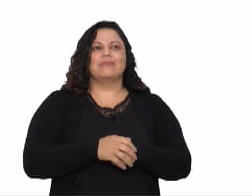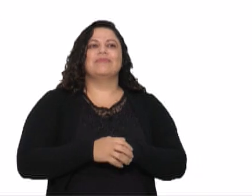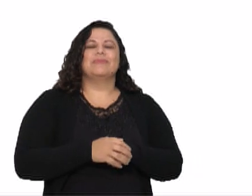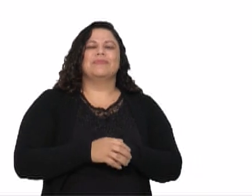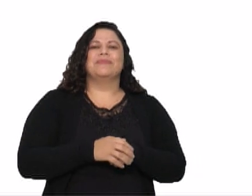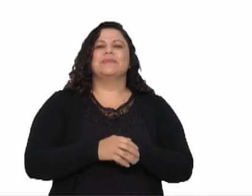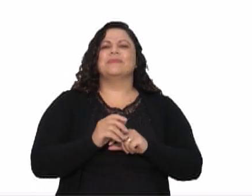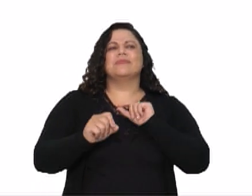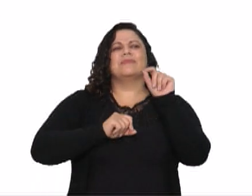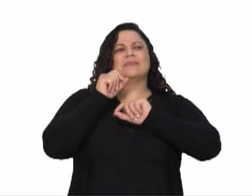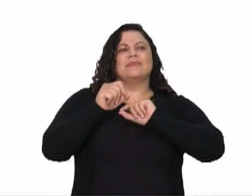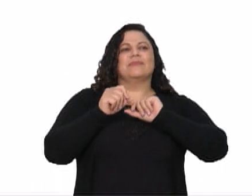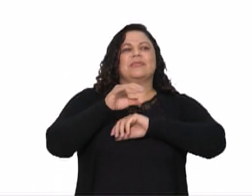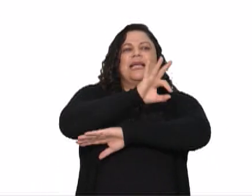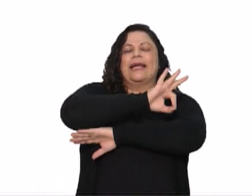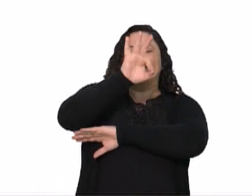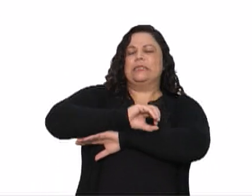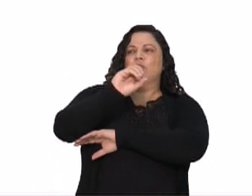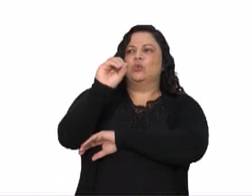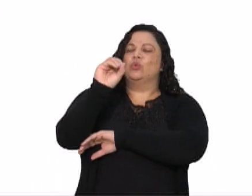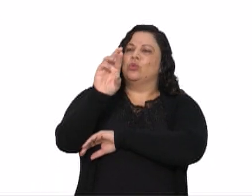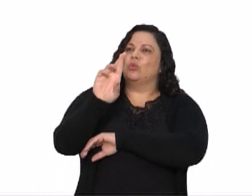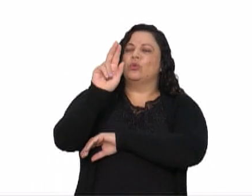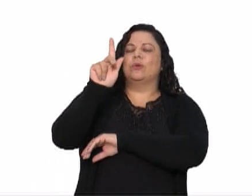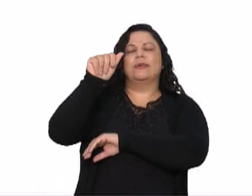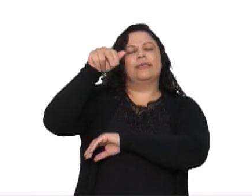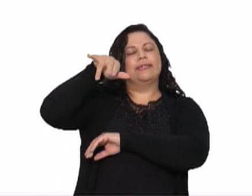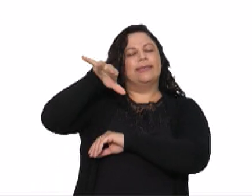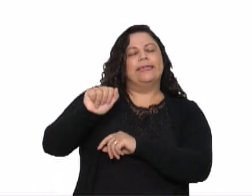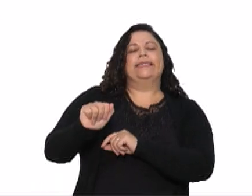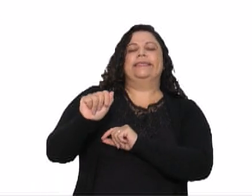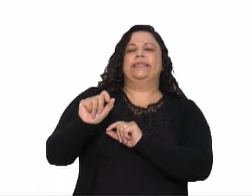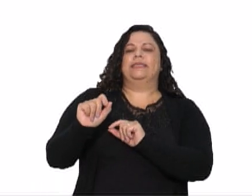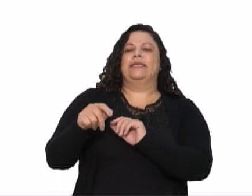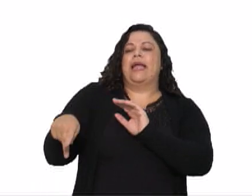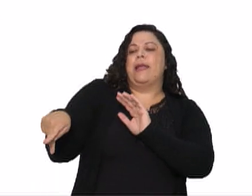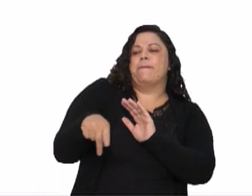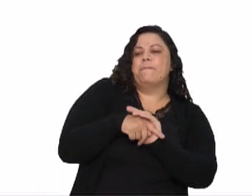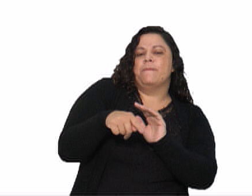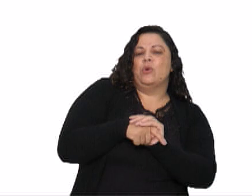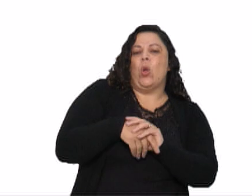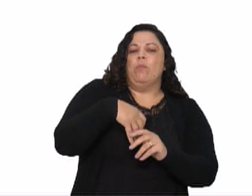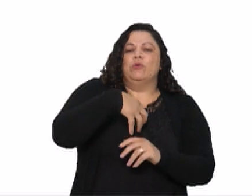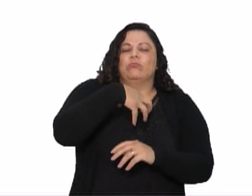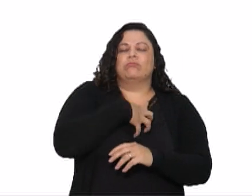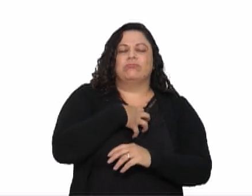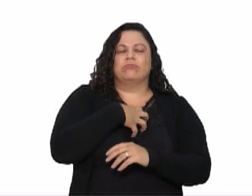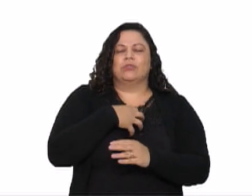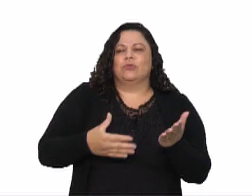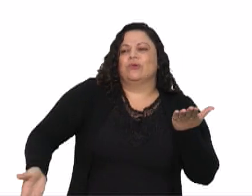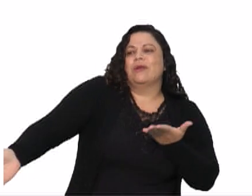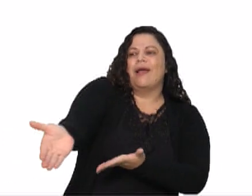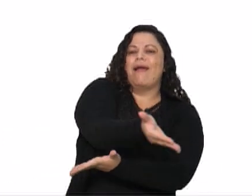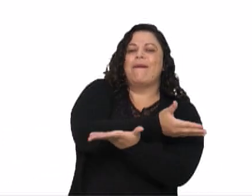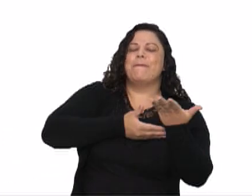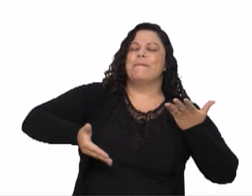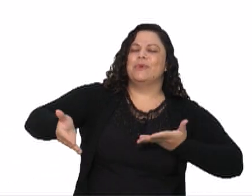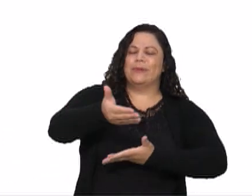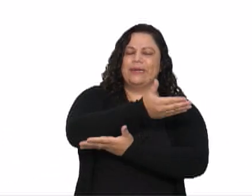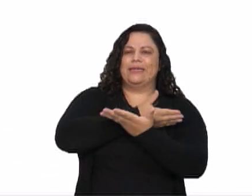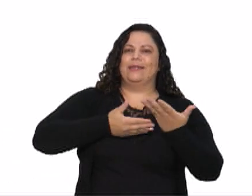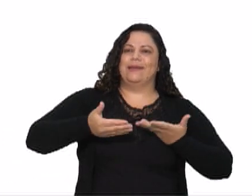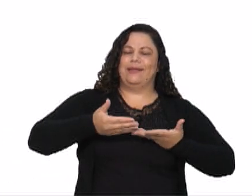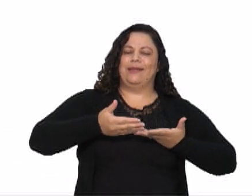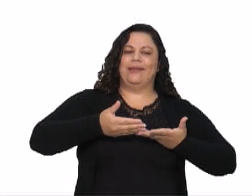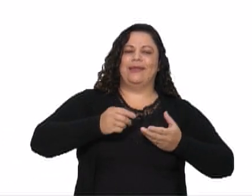só, a arquitetura orgânica é um estilo que busca promover a harmonia entre a habitação humana e a natureza. Já